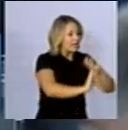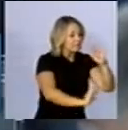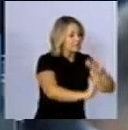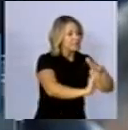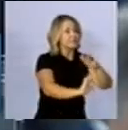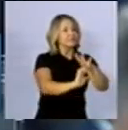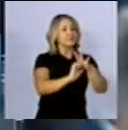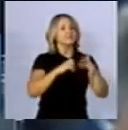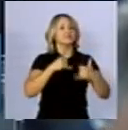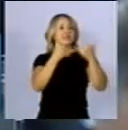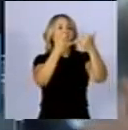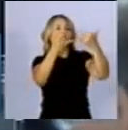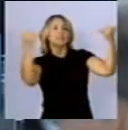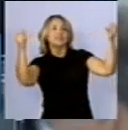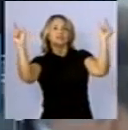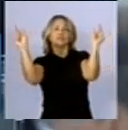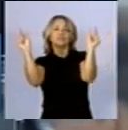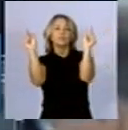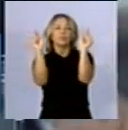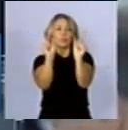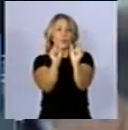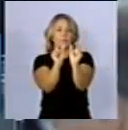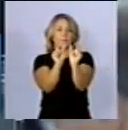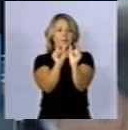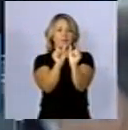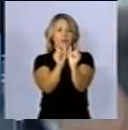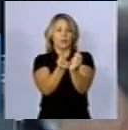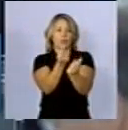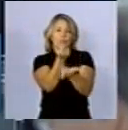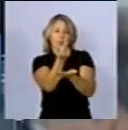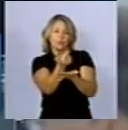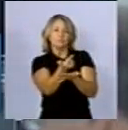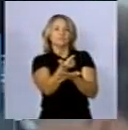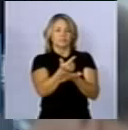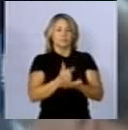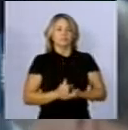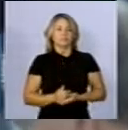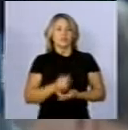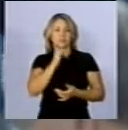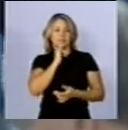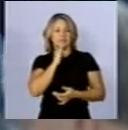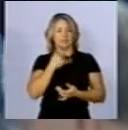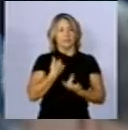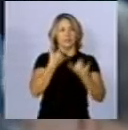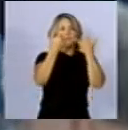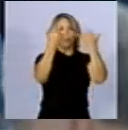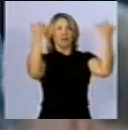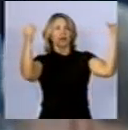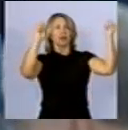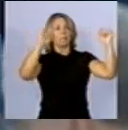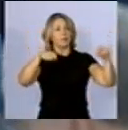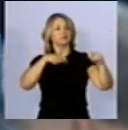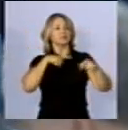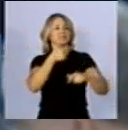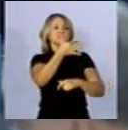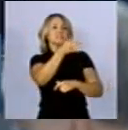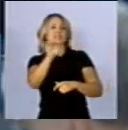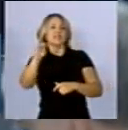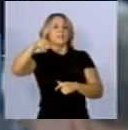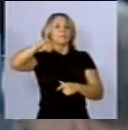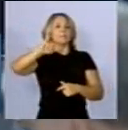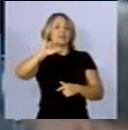linha com o menor a menor tarifa pro consumidor final, o menor valor. Suponhamos que uma linha pode custar 100 milhões.